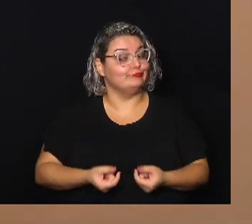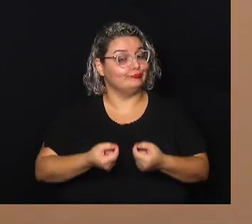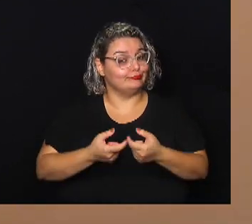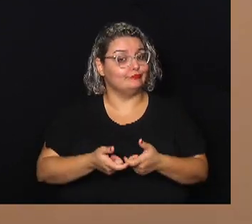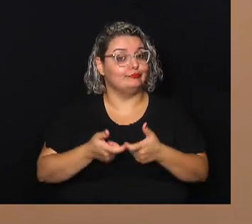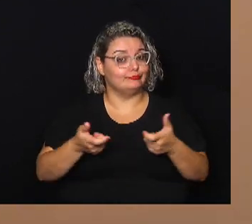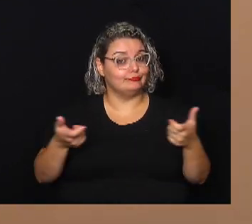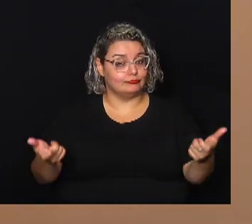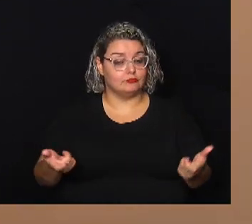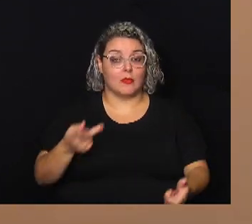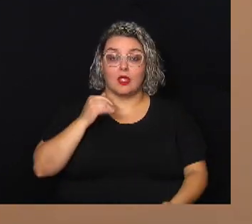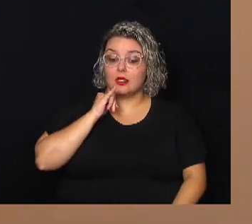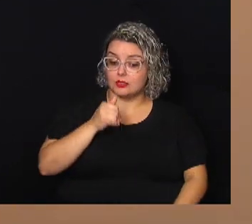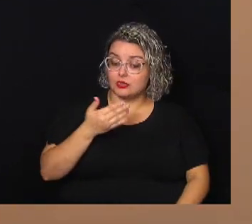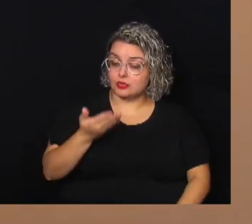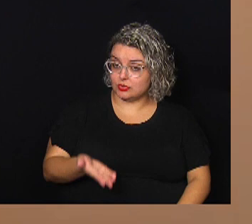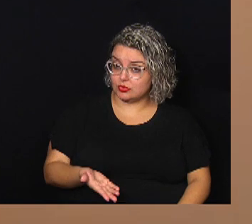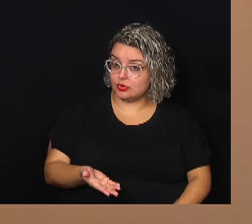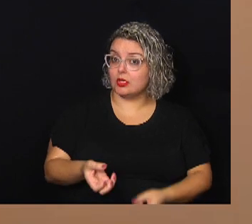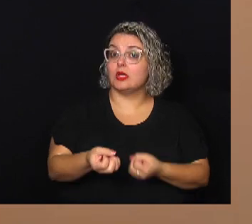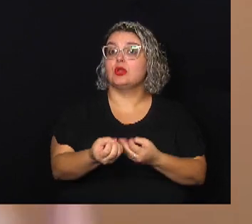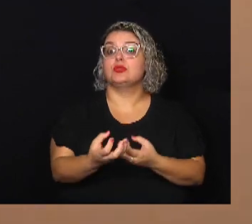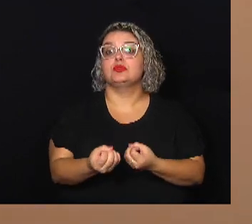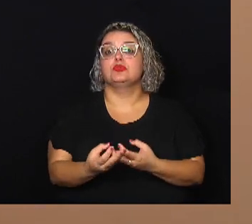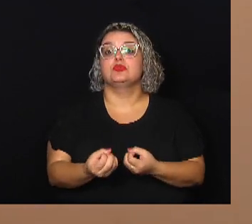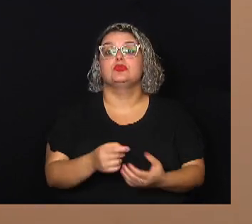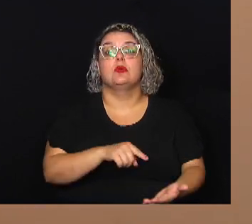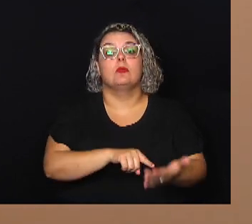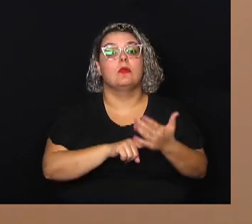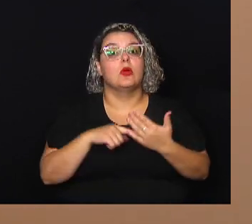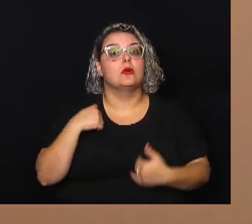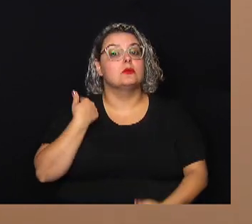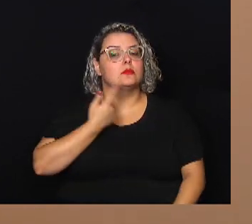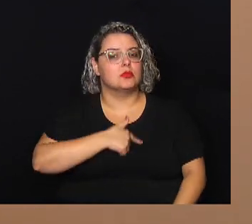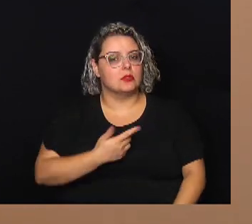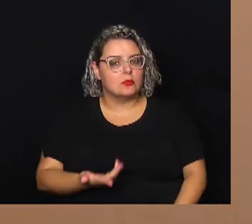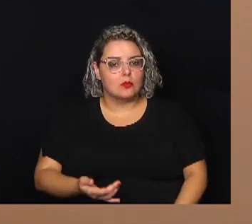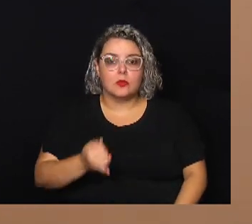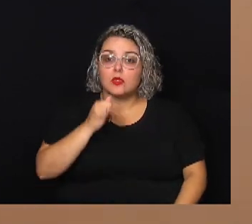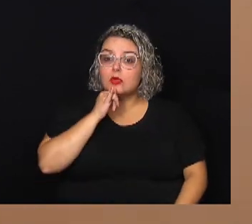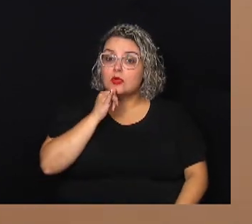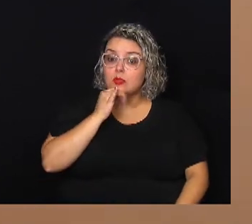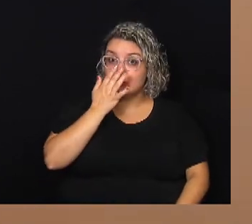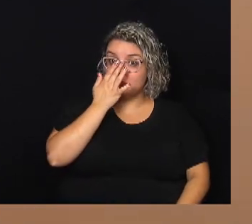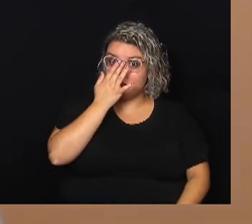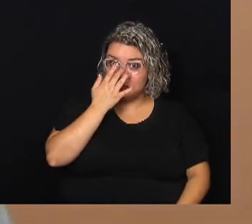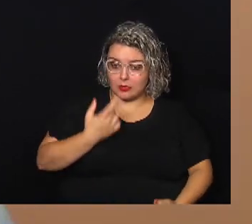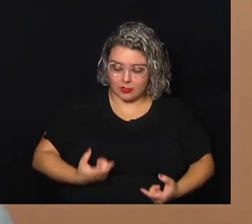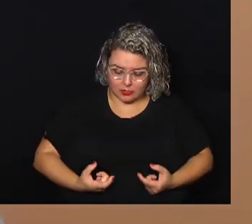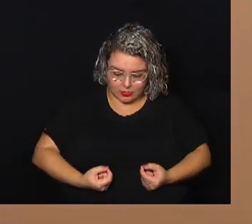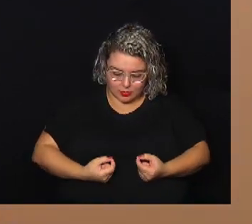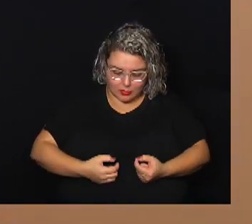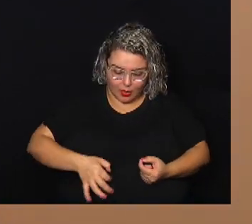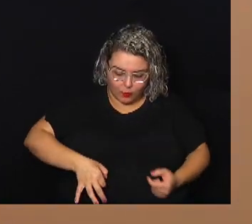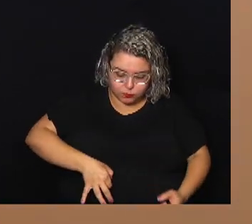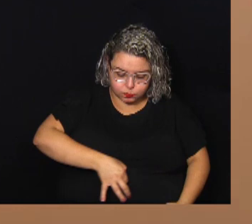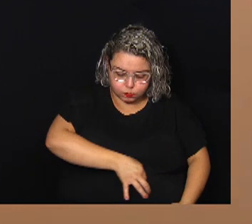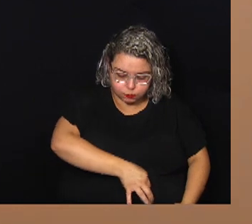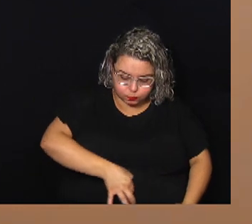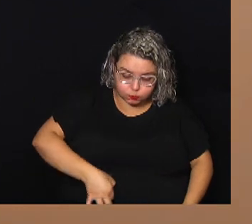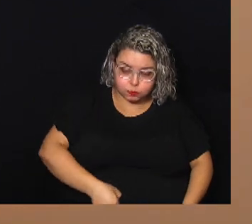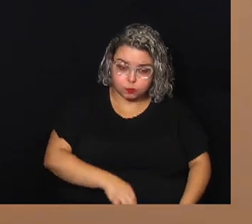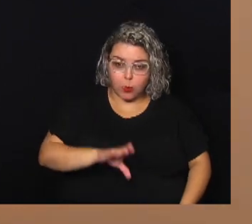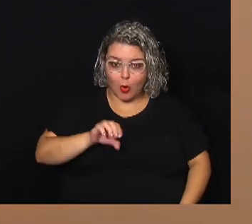Dito isso, os dados mostram para a gente, por exemplo, o câncer de intestino, o câncer coloretal, ele